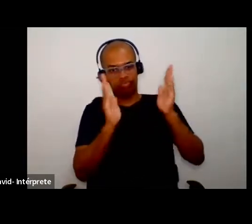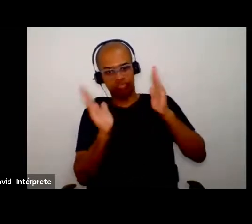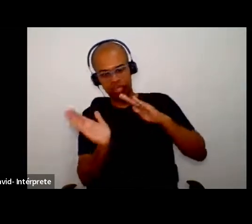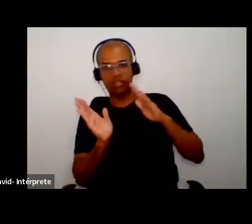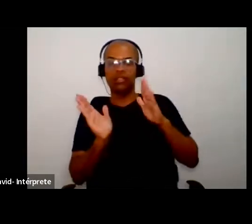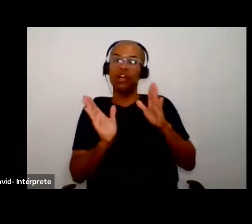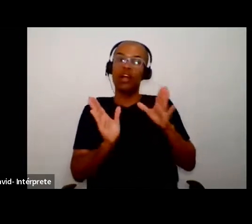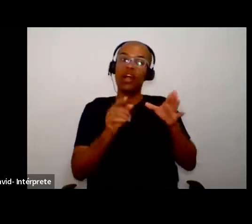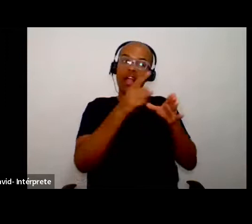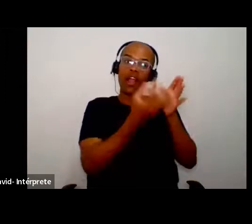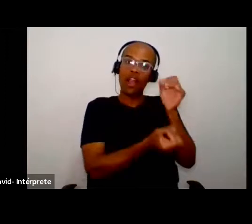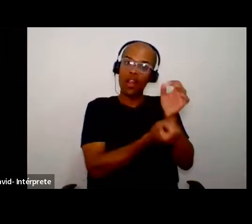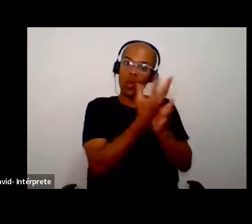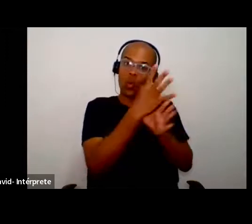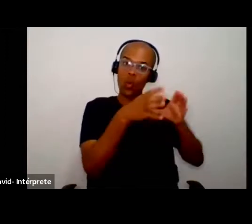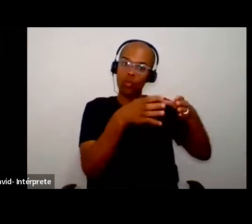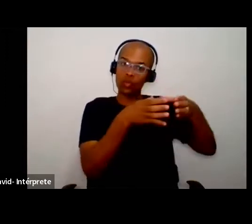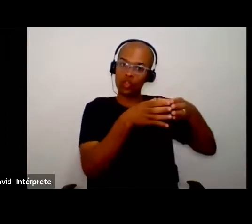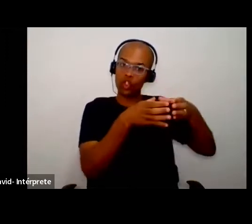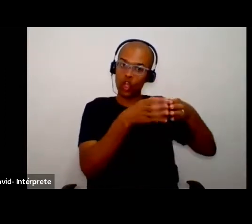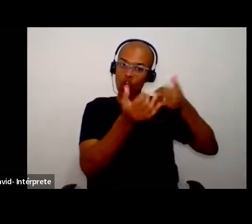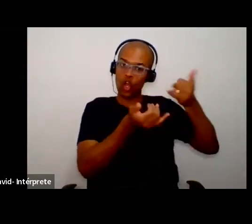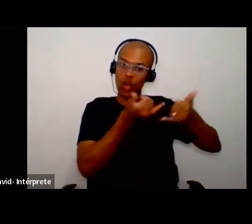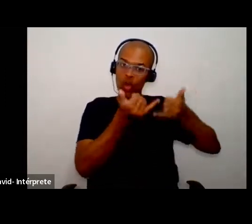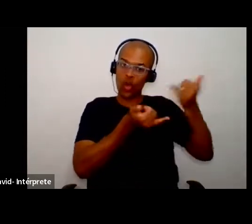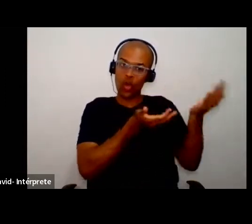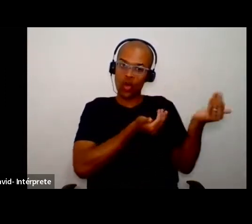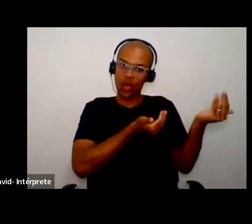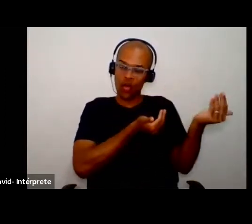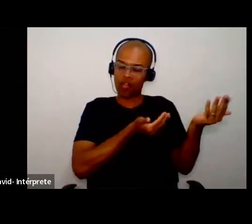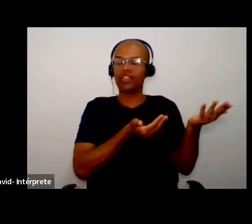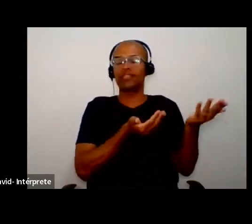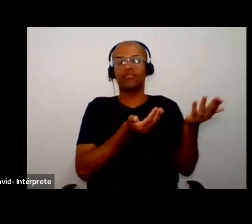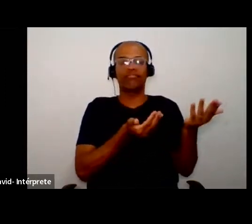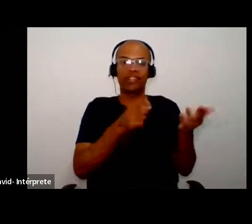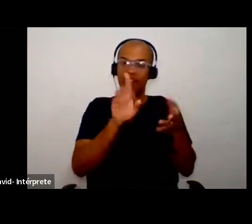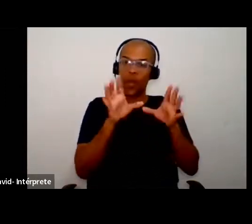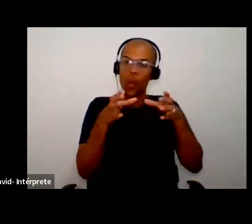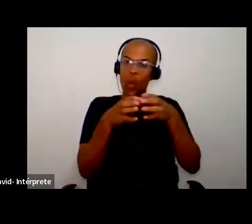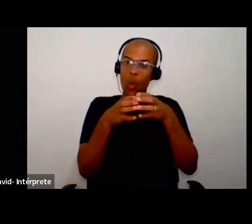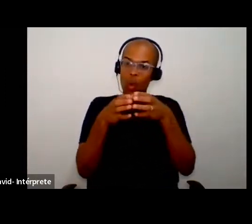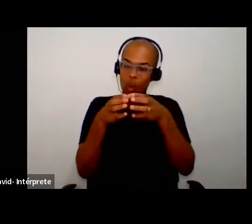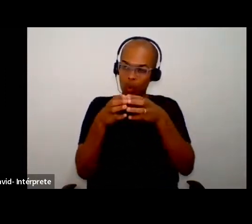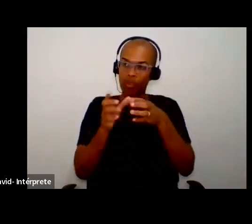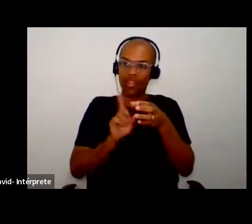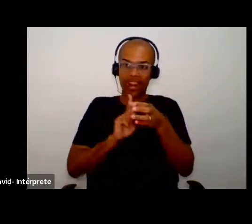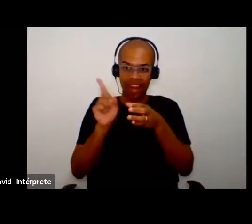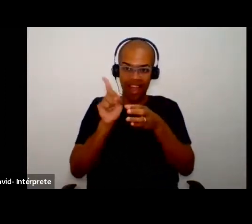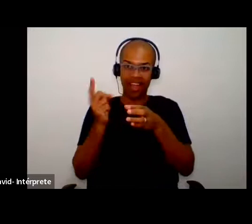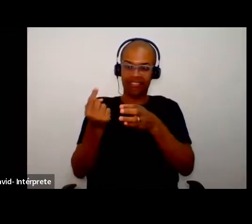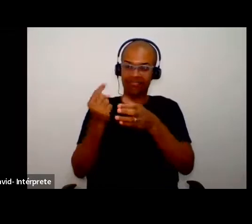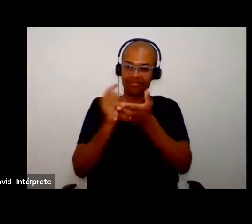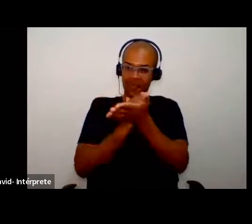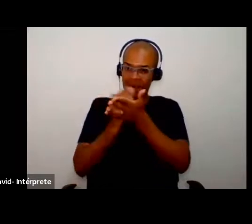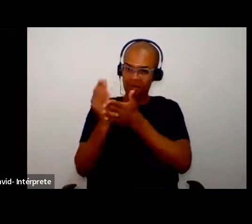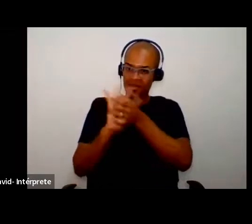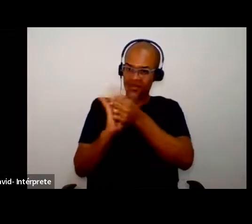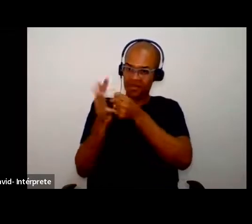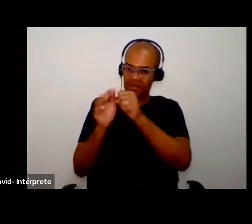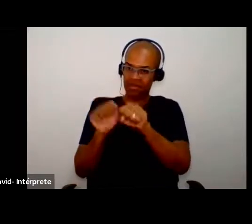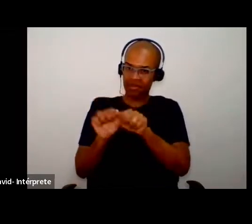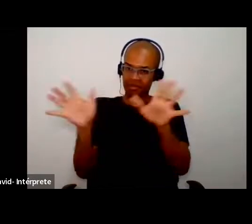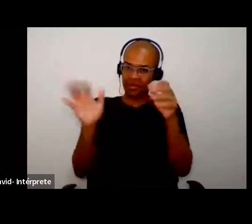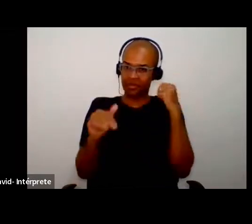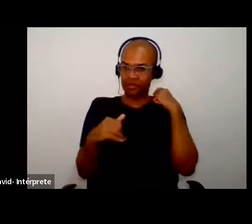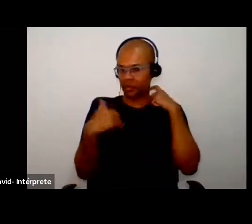jovens da Brincada Jovem, que é um grupo que no início da pandemia, e no decorrer mesmo, bom, a gente ainda, né,